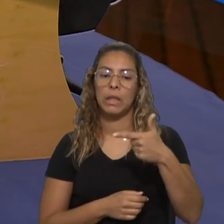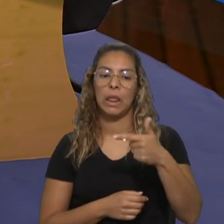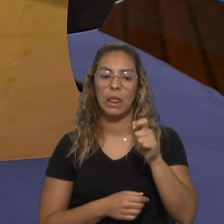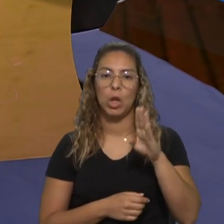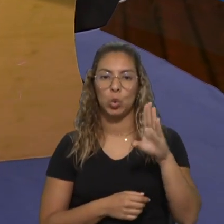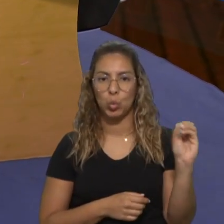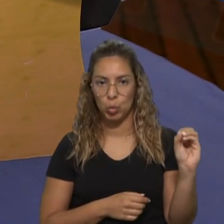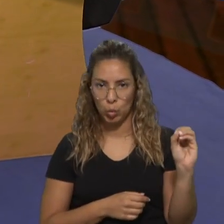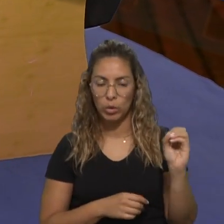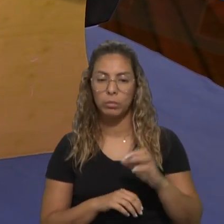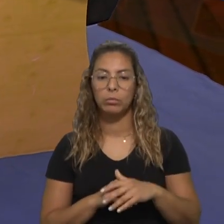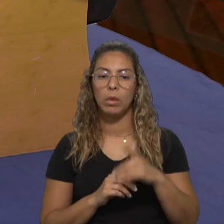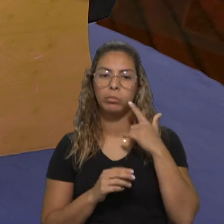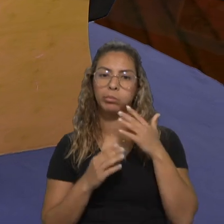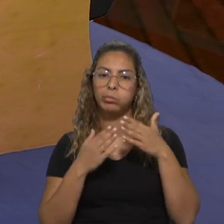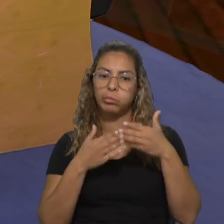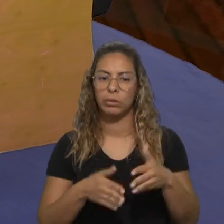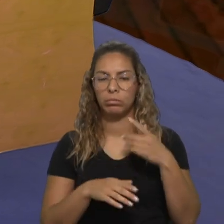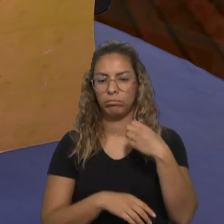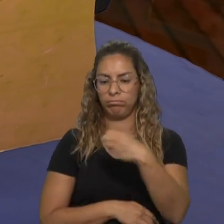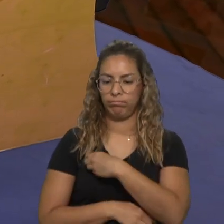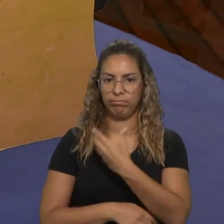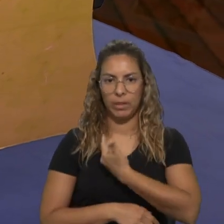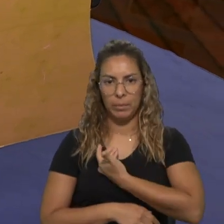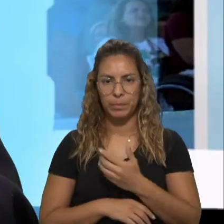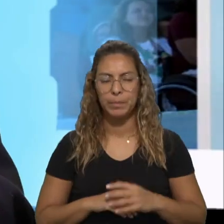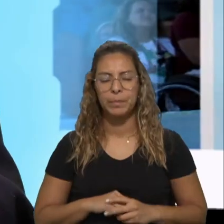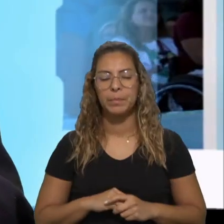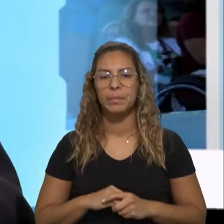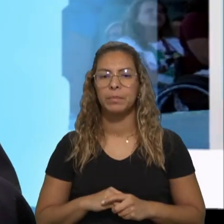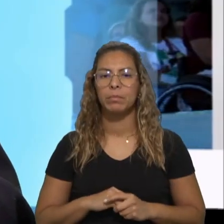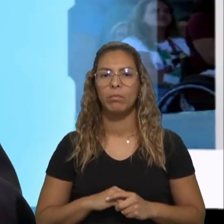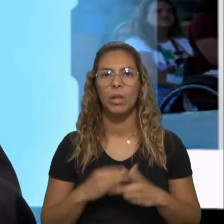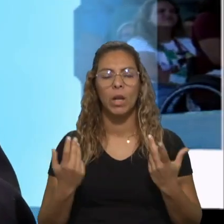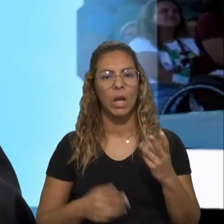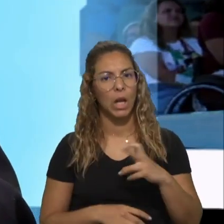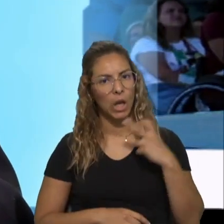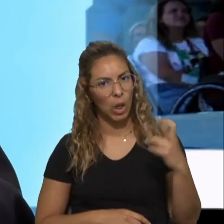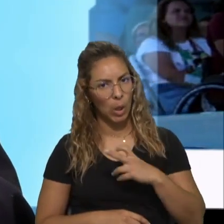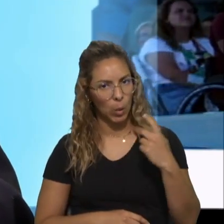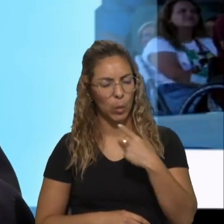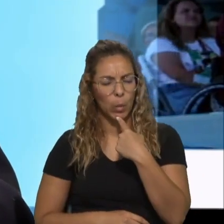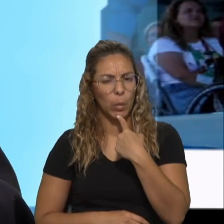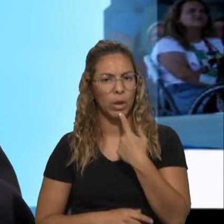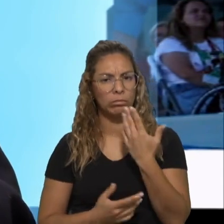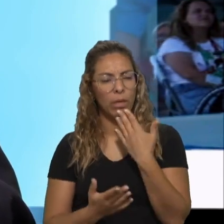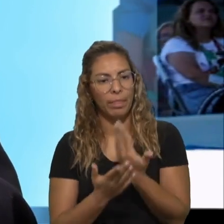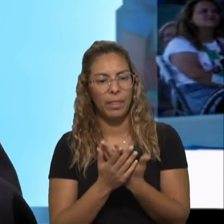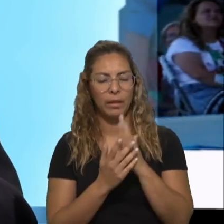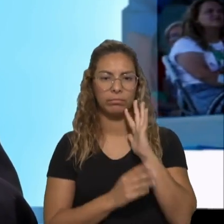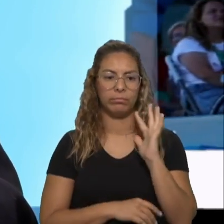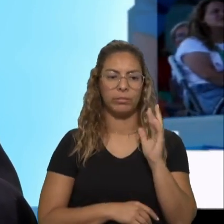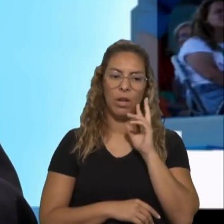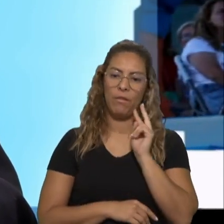respeito à Associação Náutica que nós representamos. A riqueza extraordinária do Tejo,